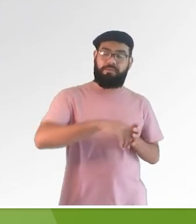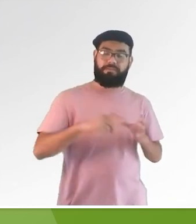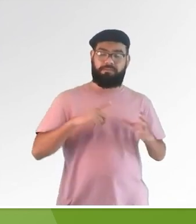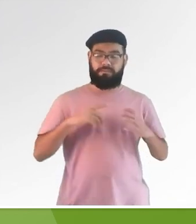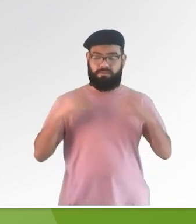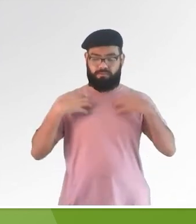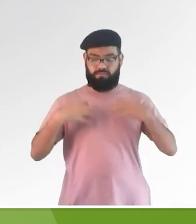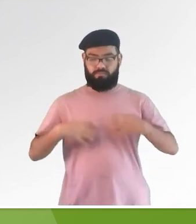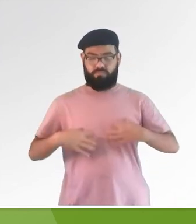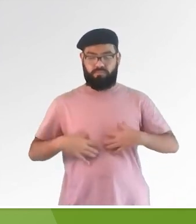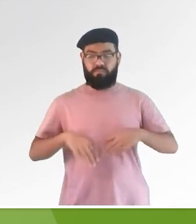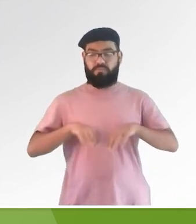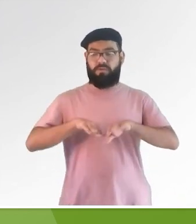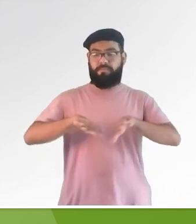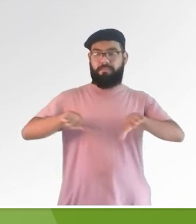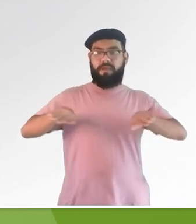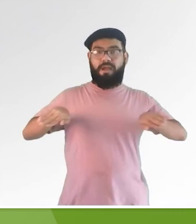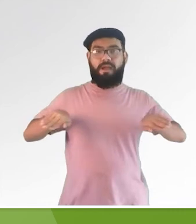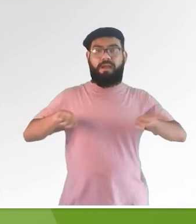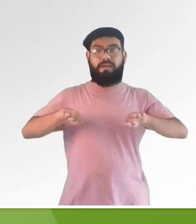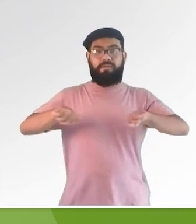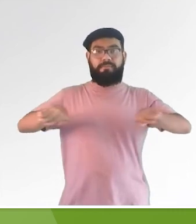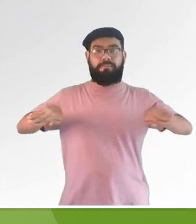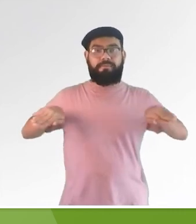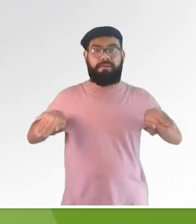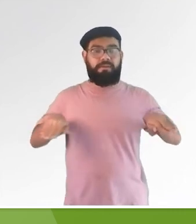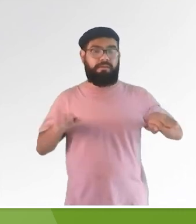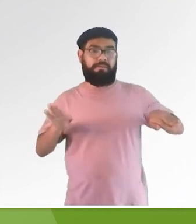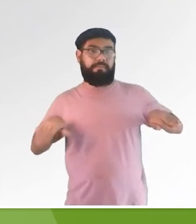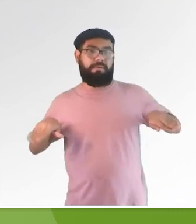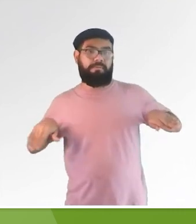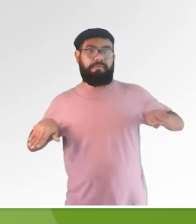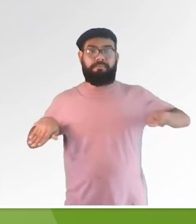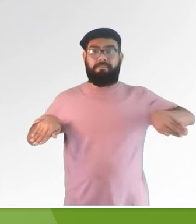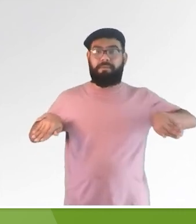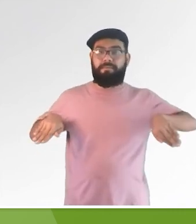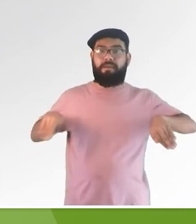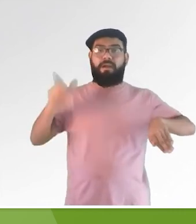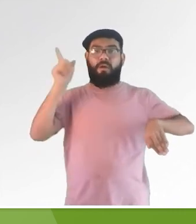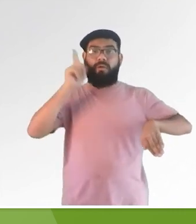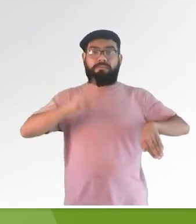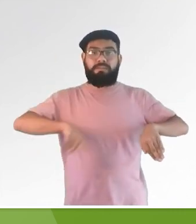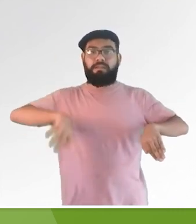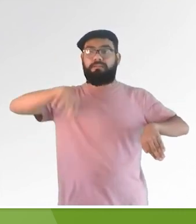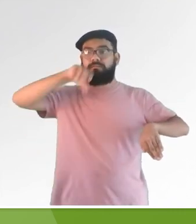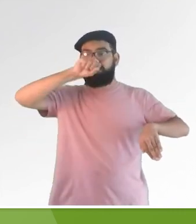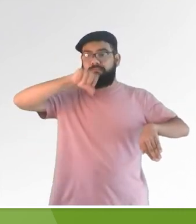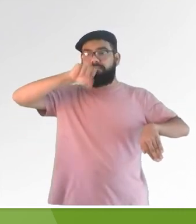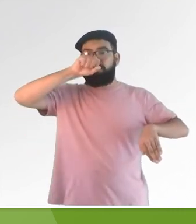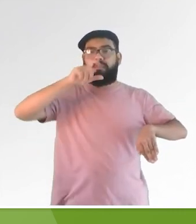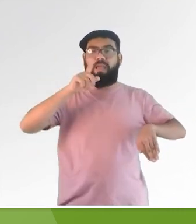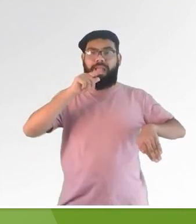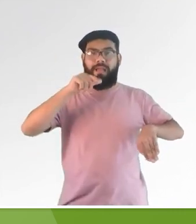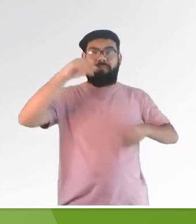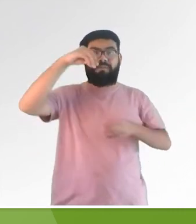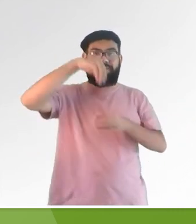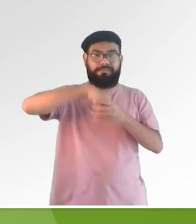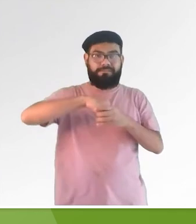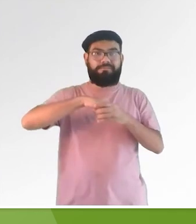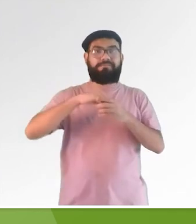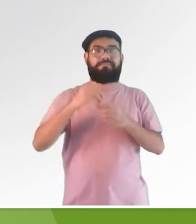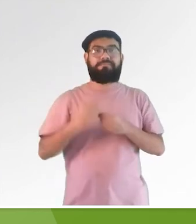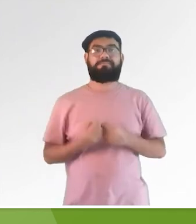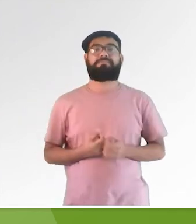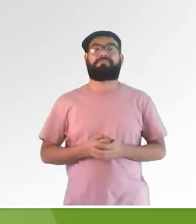sua locomoção, chamadas de nadadeira, conseguem respirar embaixo da água, né, capturando o